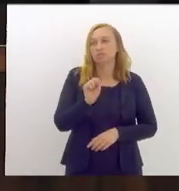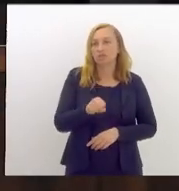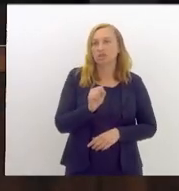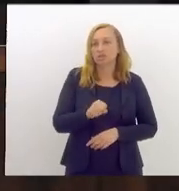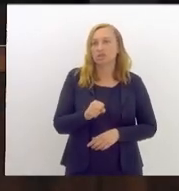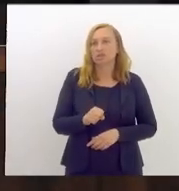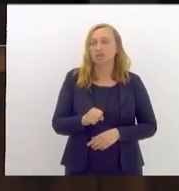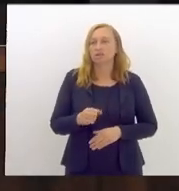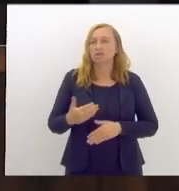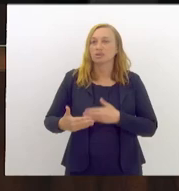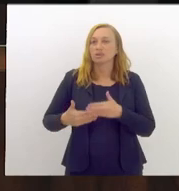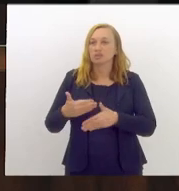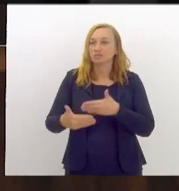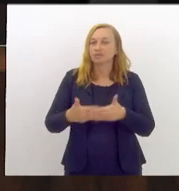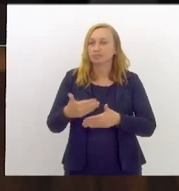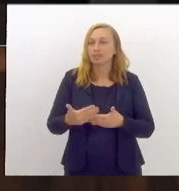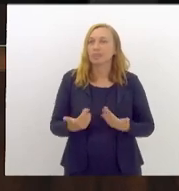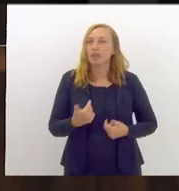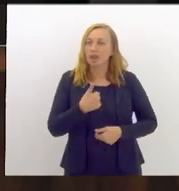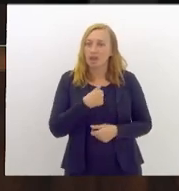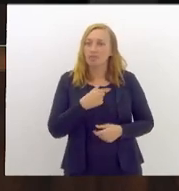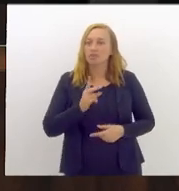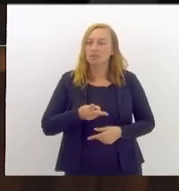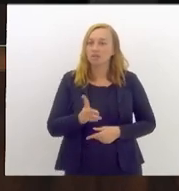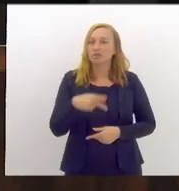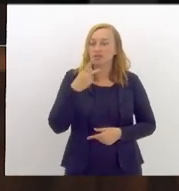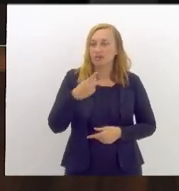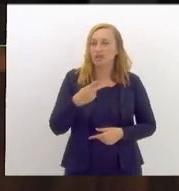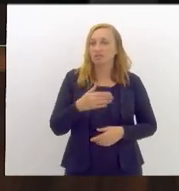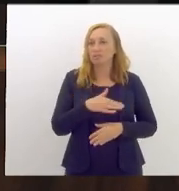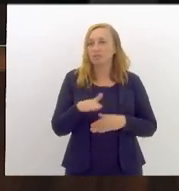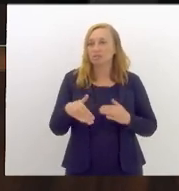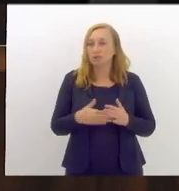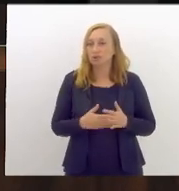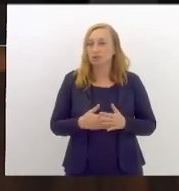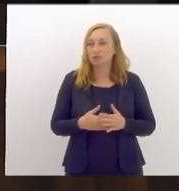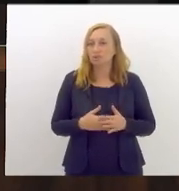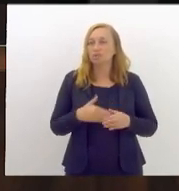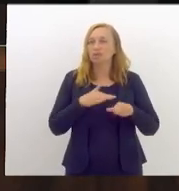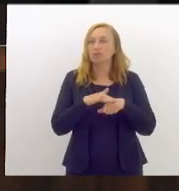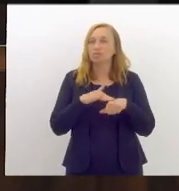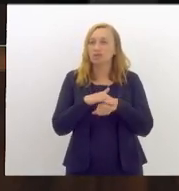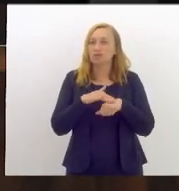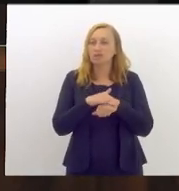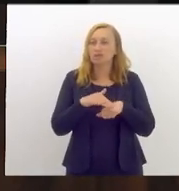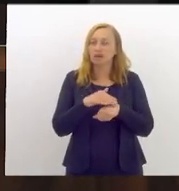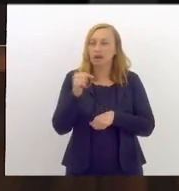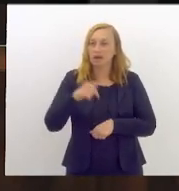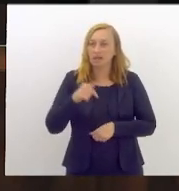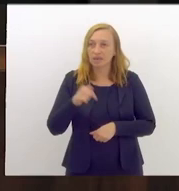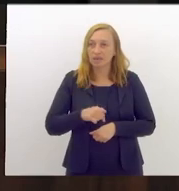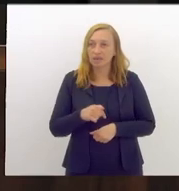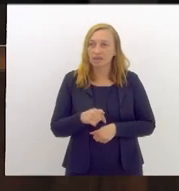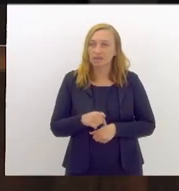uma travessia e eu sempre falo para todos que conversa aqui